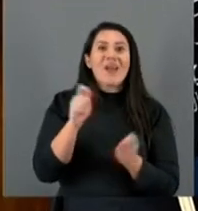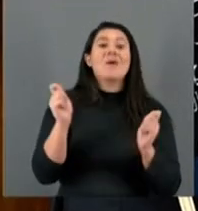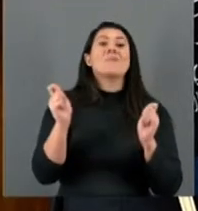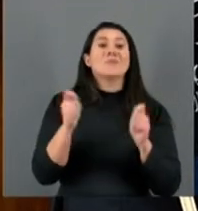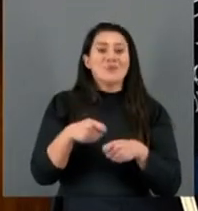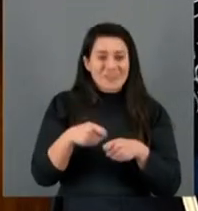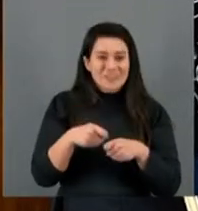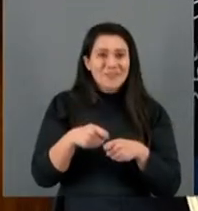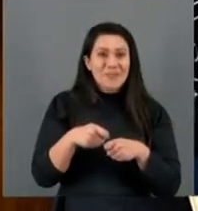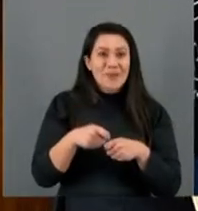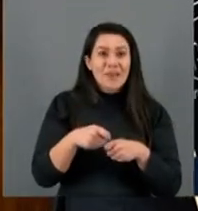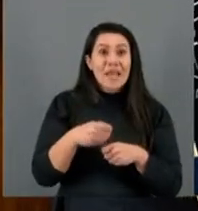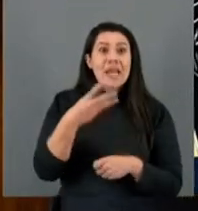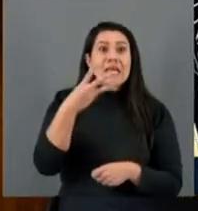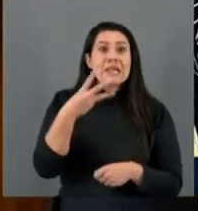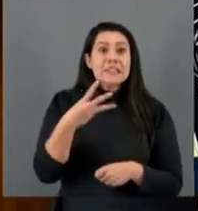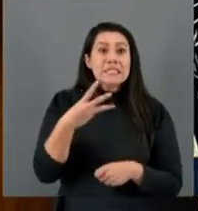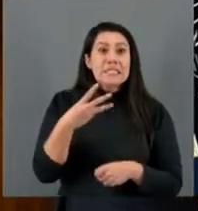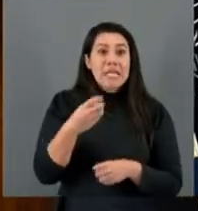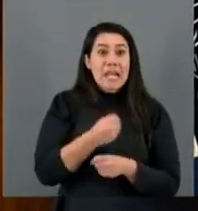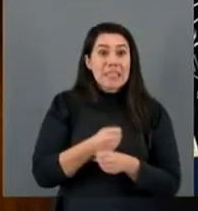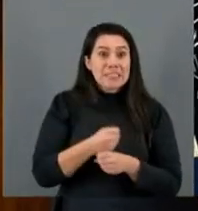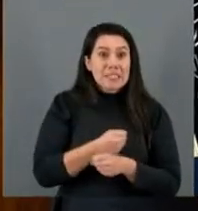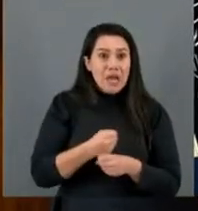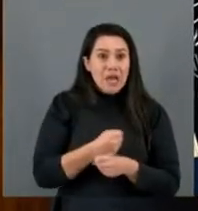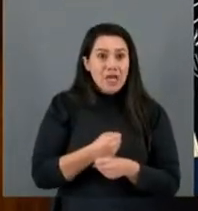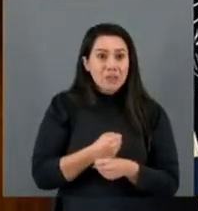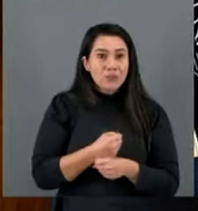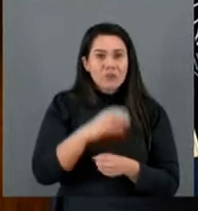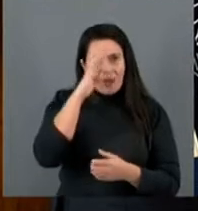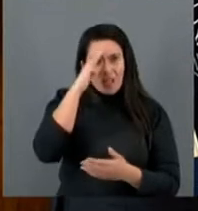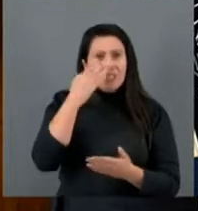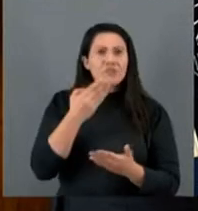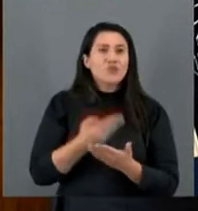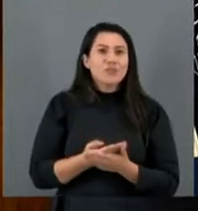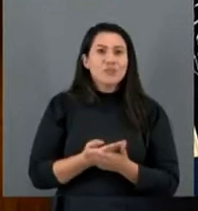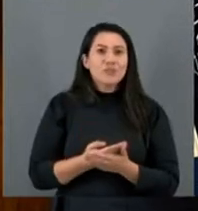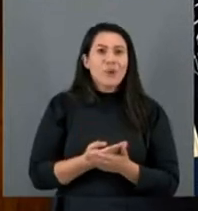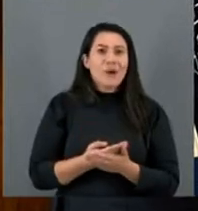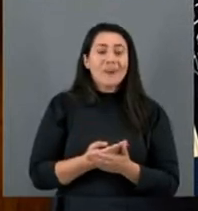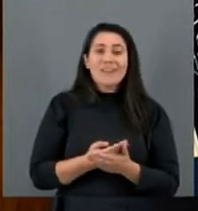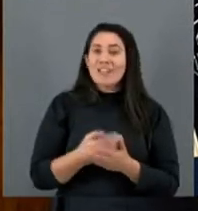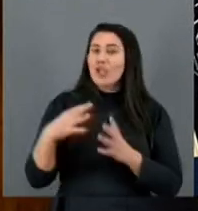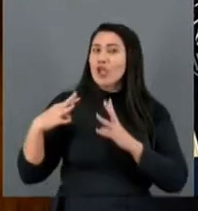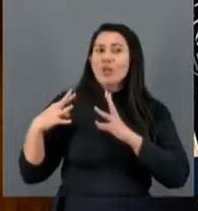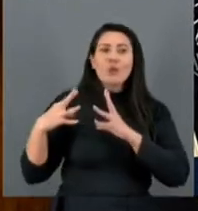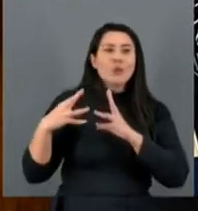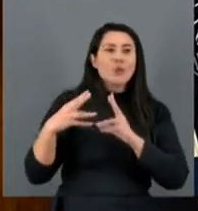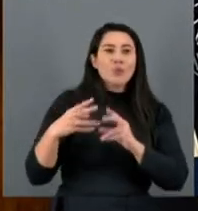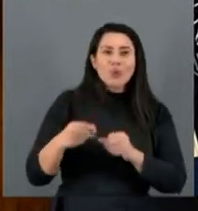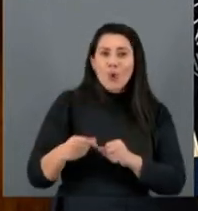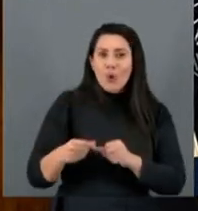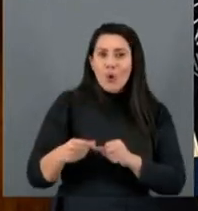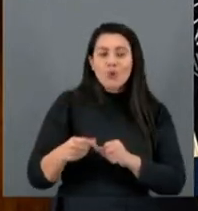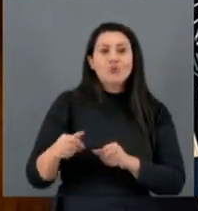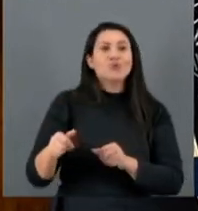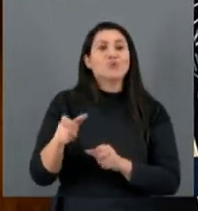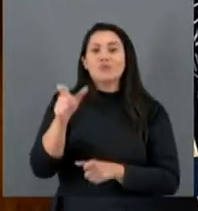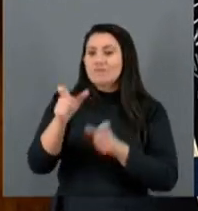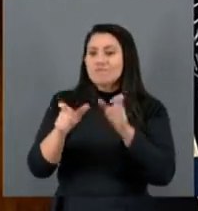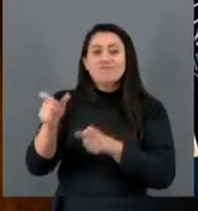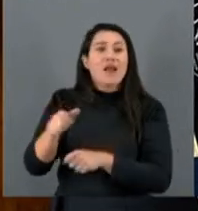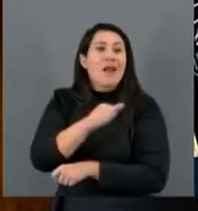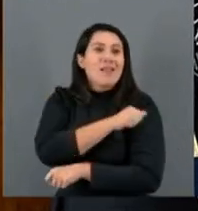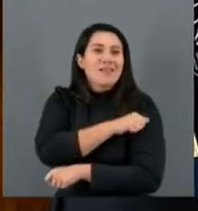a possibilidade, a infraestrutura necessária para que a gente tivesse todas as matrículas, coisa que o Sobral vai fazer ao final do ano que vem, em